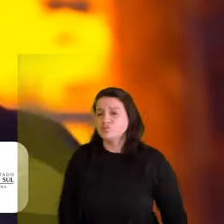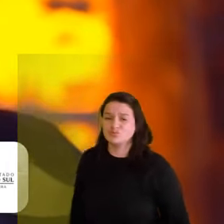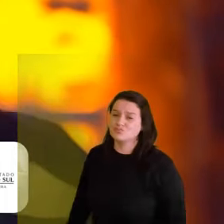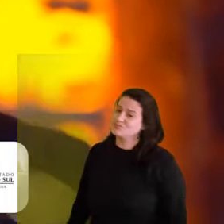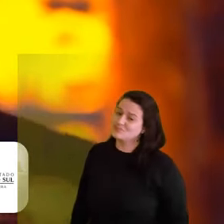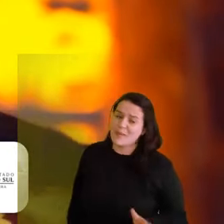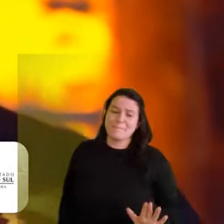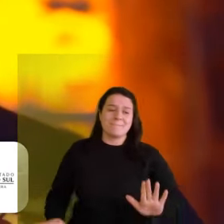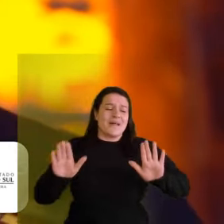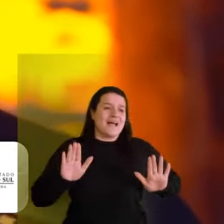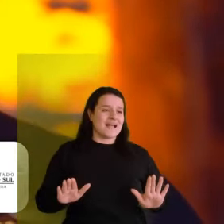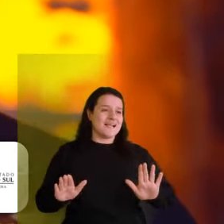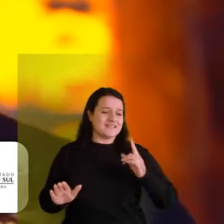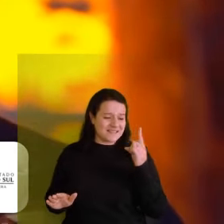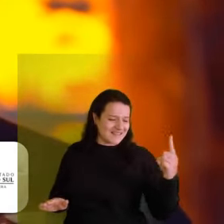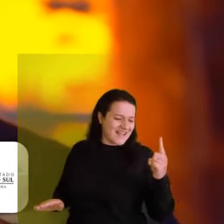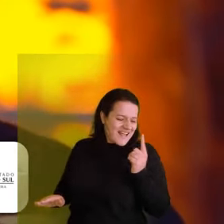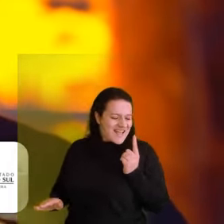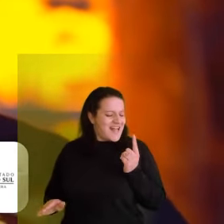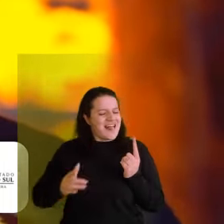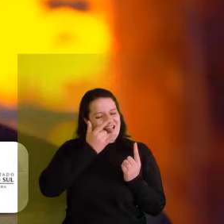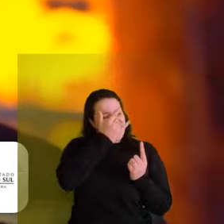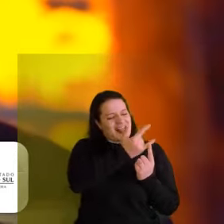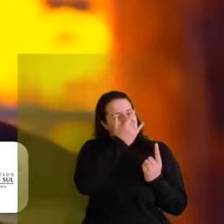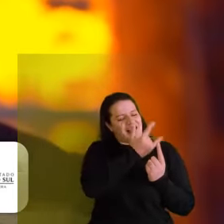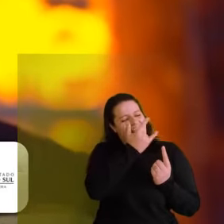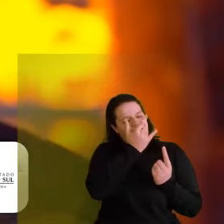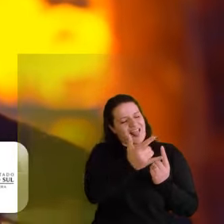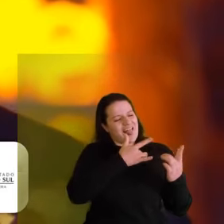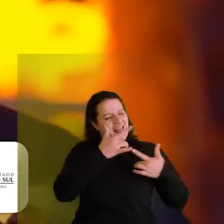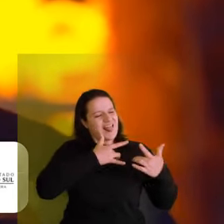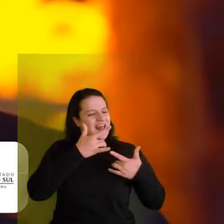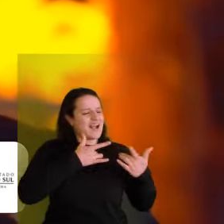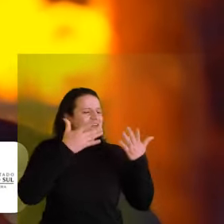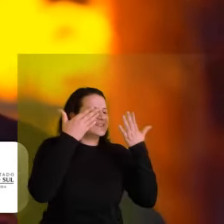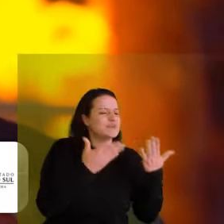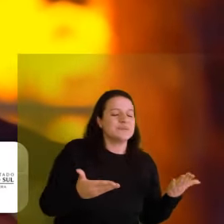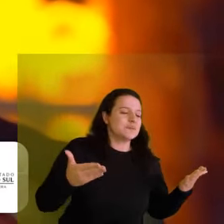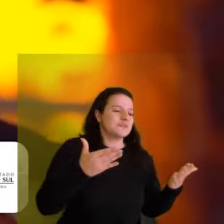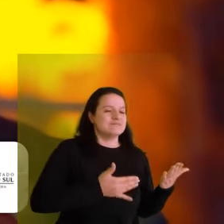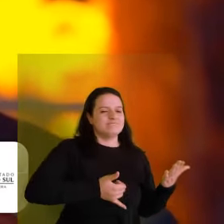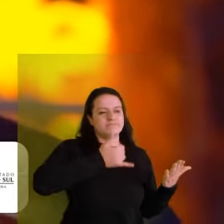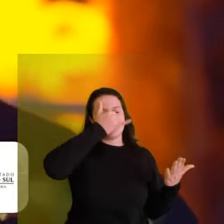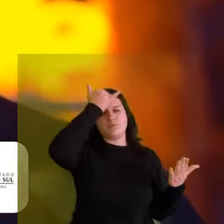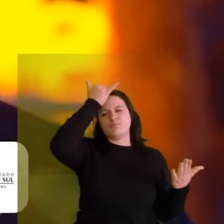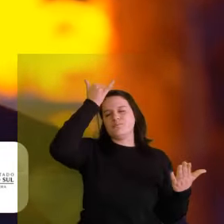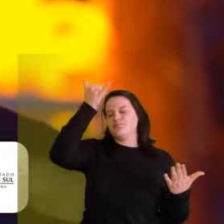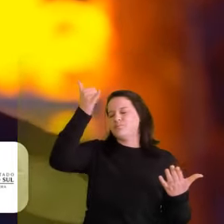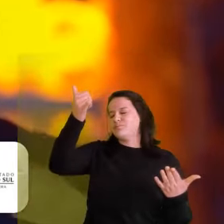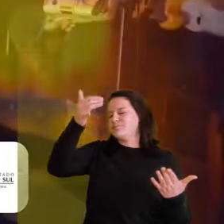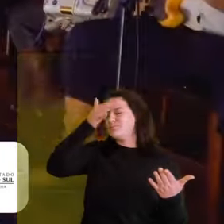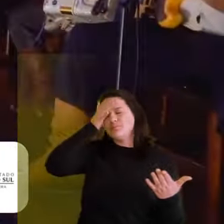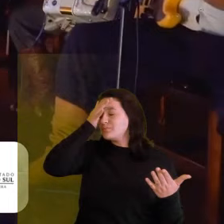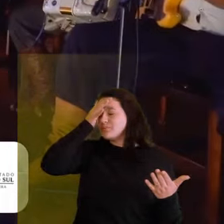doeu. Me perdi quando logo te vi, me apaixonei, devo admitir, erro meu, erro